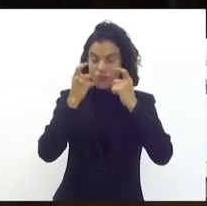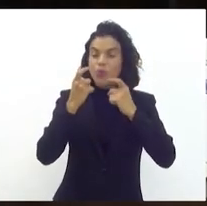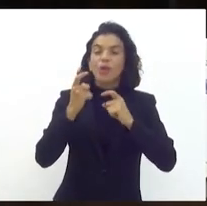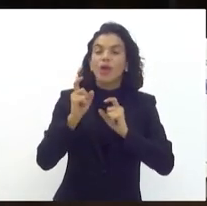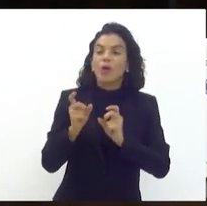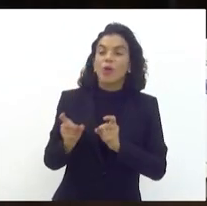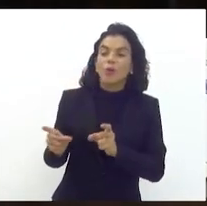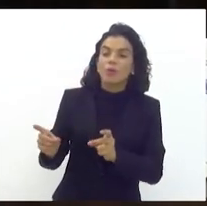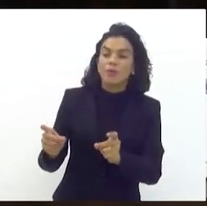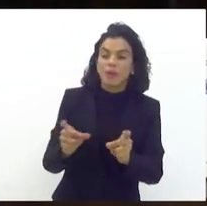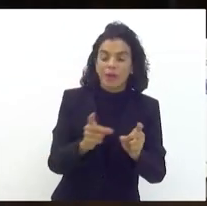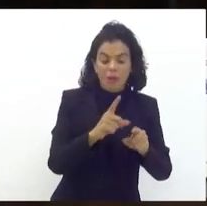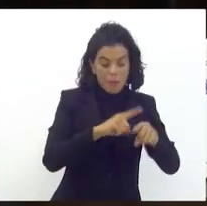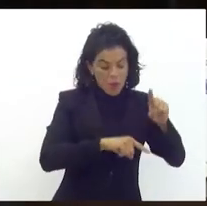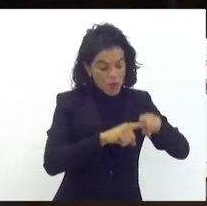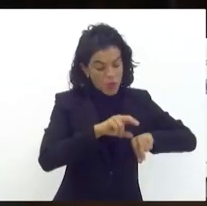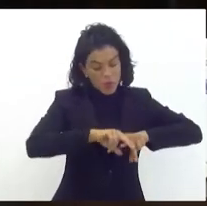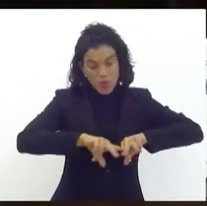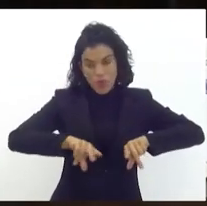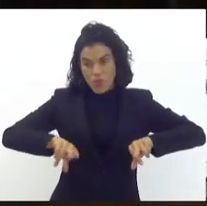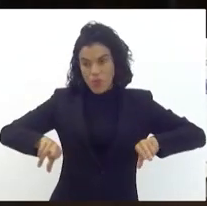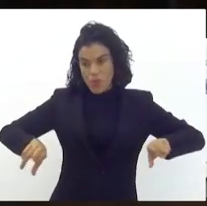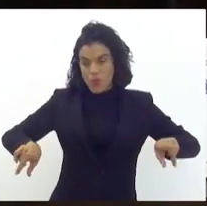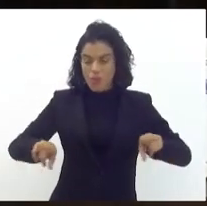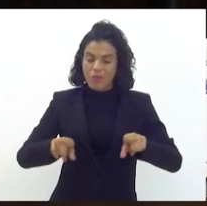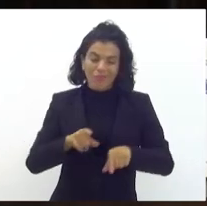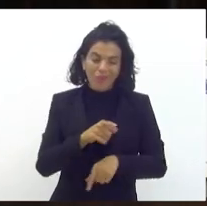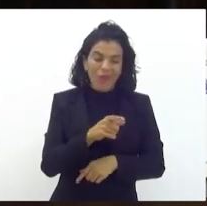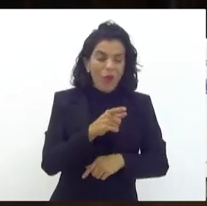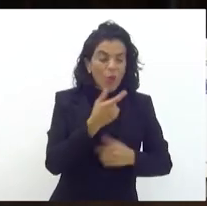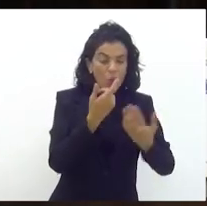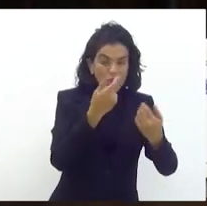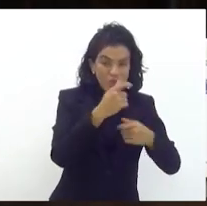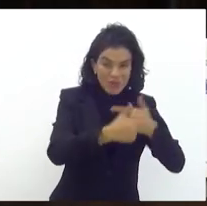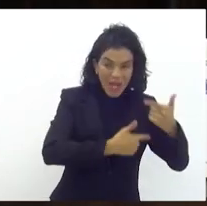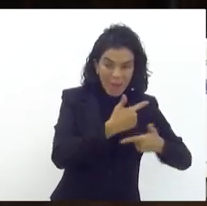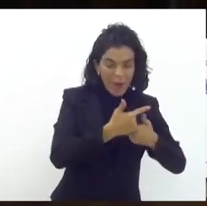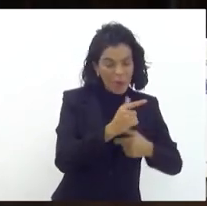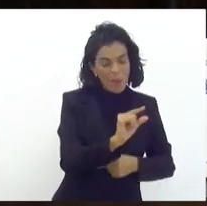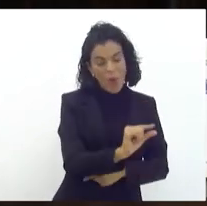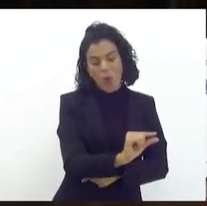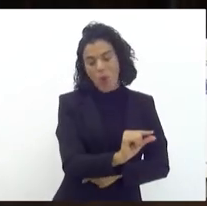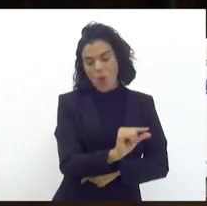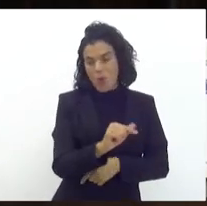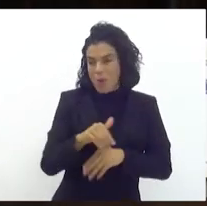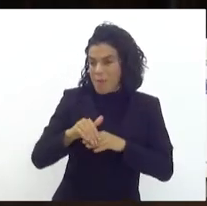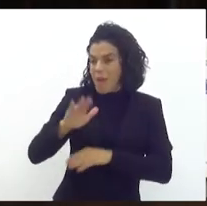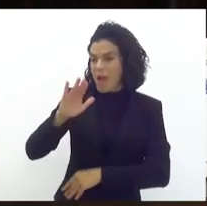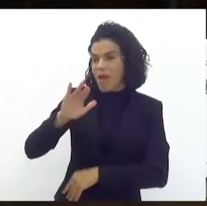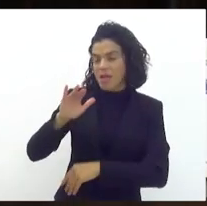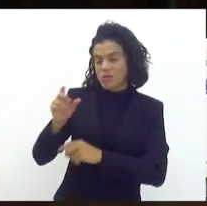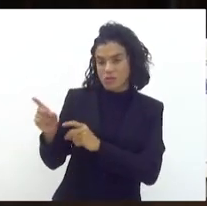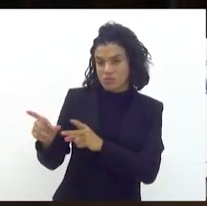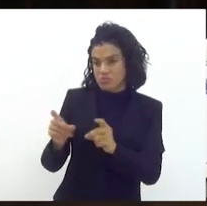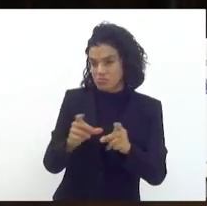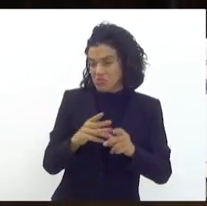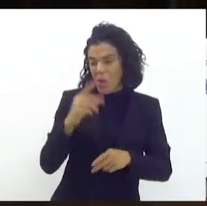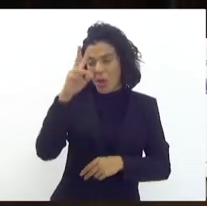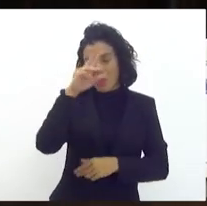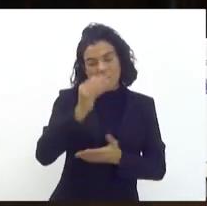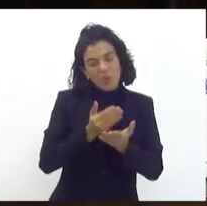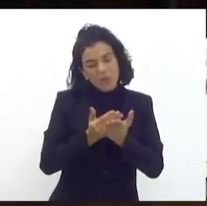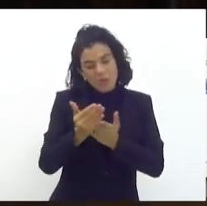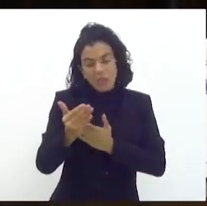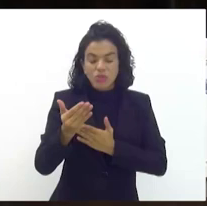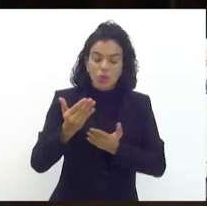mercadorias com produtos e pouco com serviços como se tenta abortar e milhão quando foi no início as